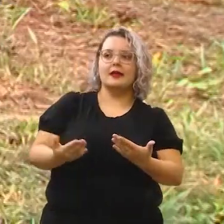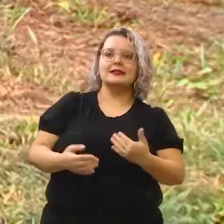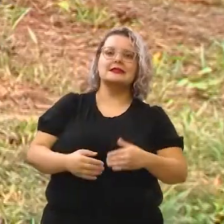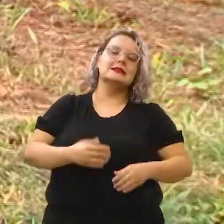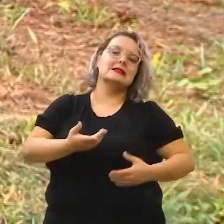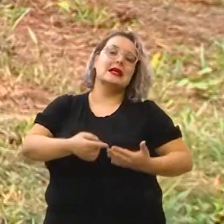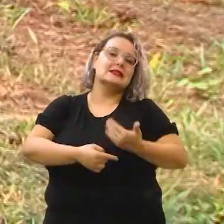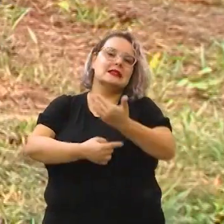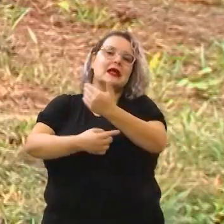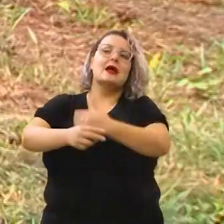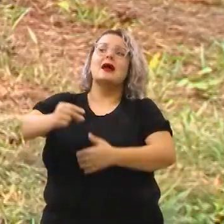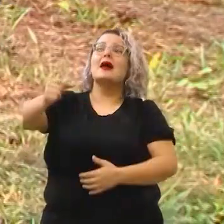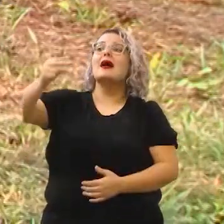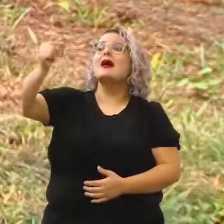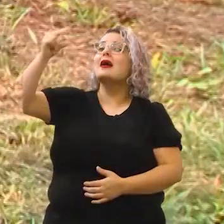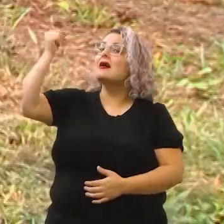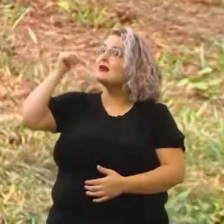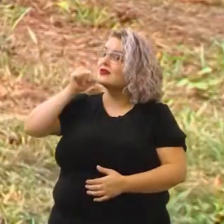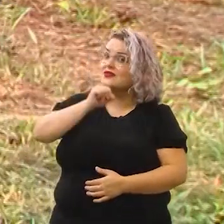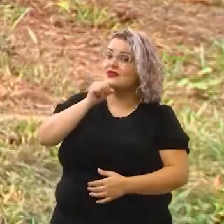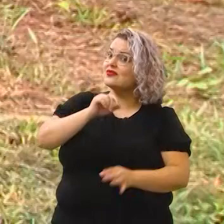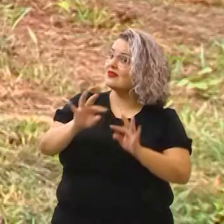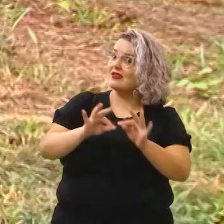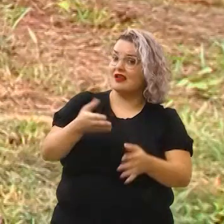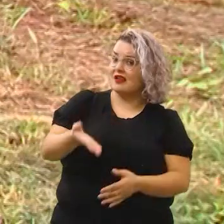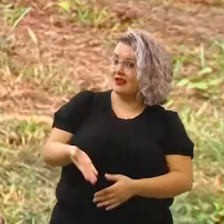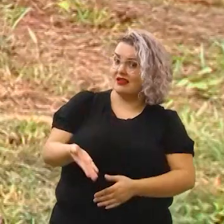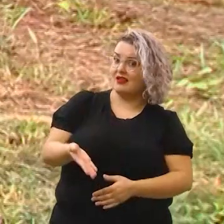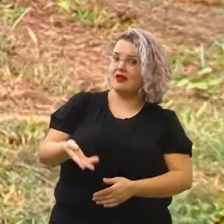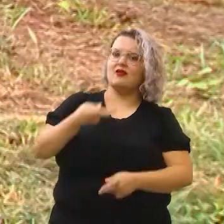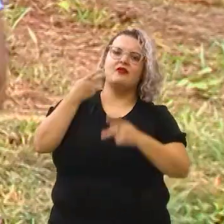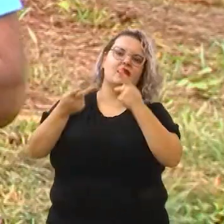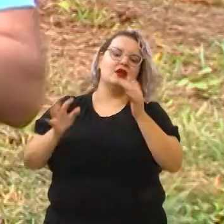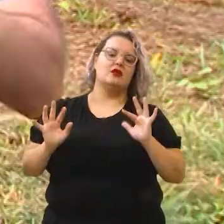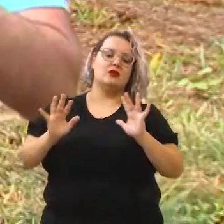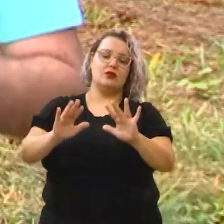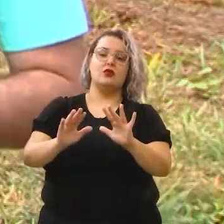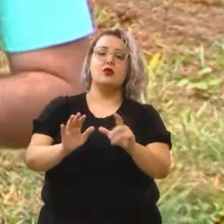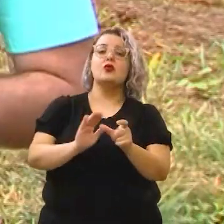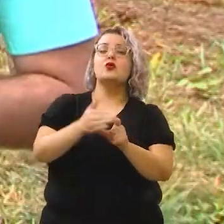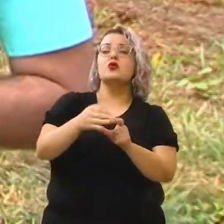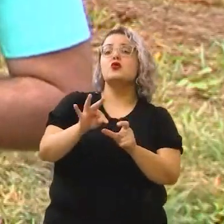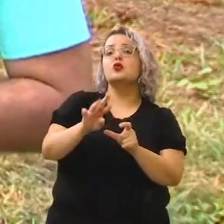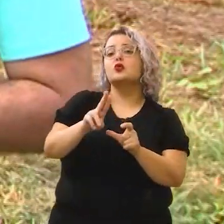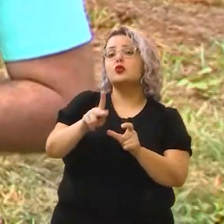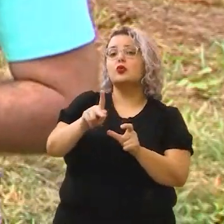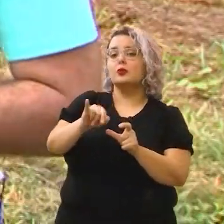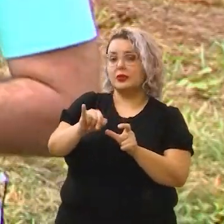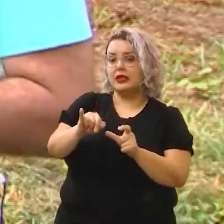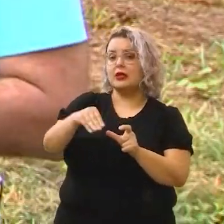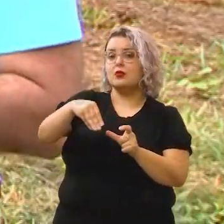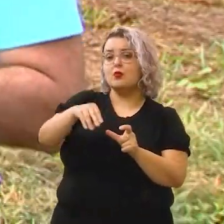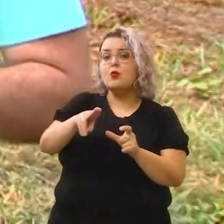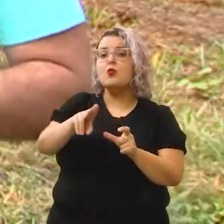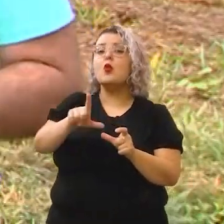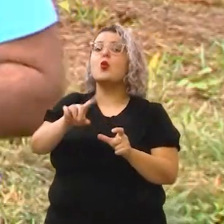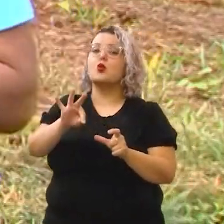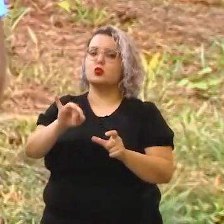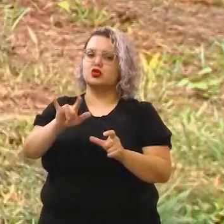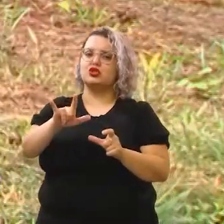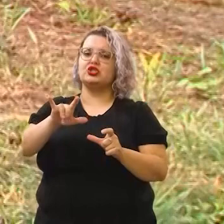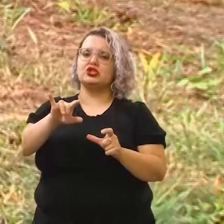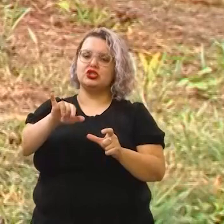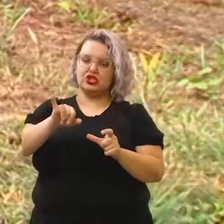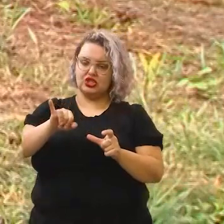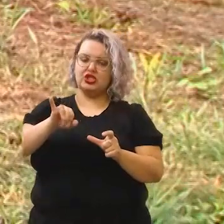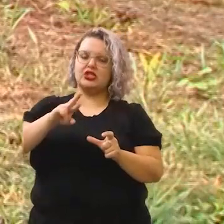ela é milenar, ela é muito antiga. Assim como eu comentei lá do mutirão, que é uma palavra de origem tupi, essa técnica ela